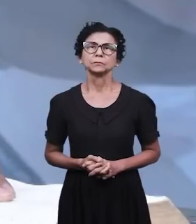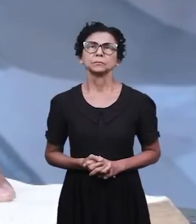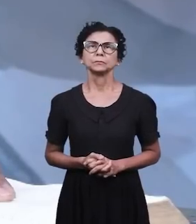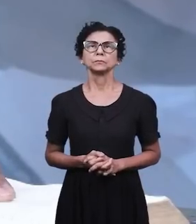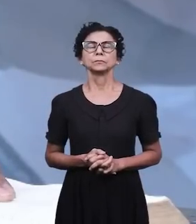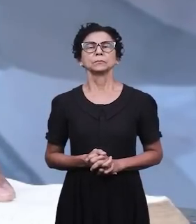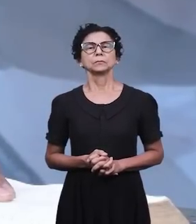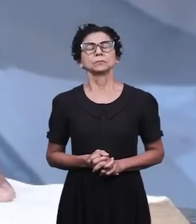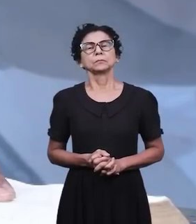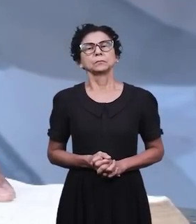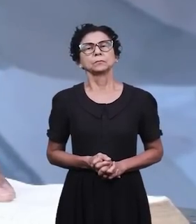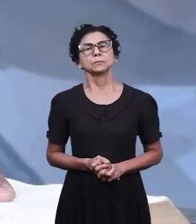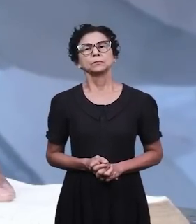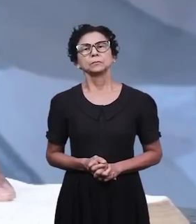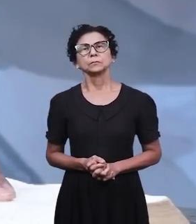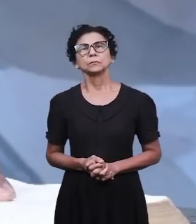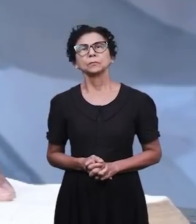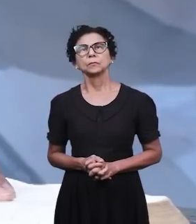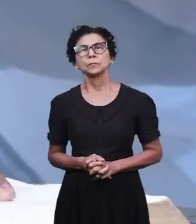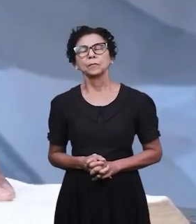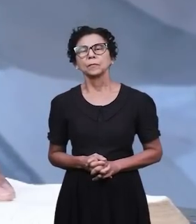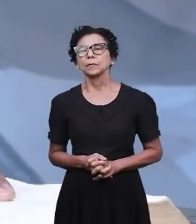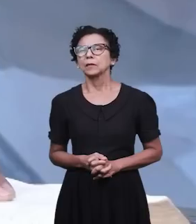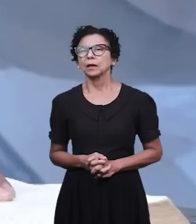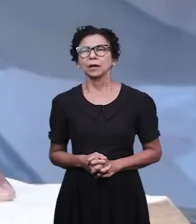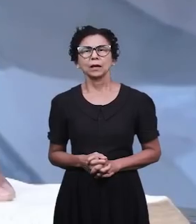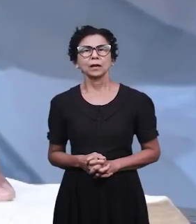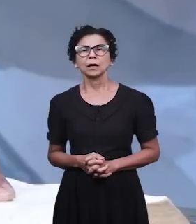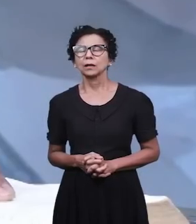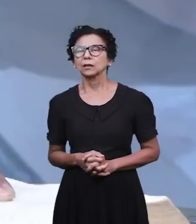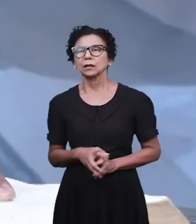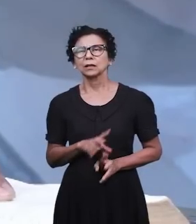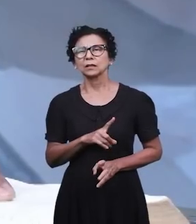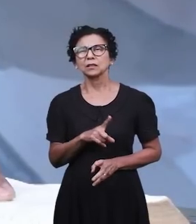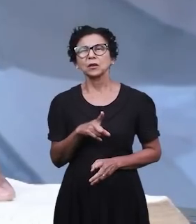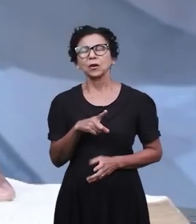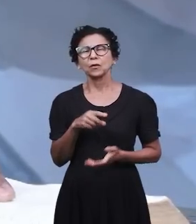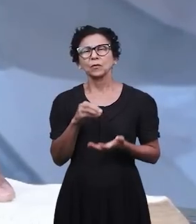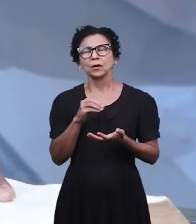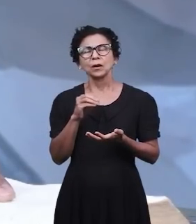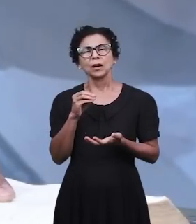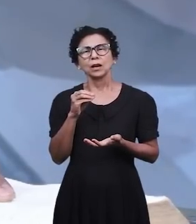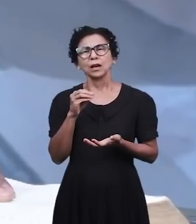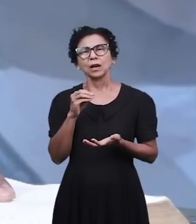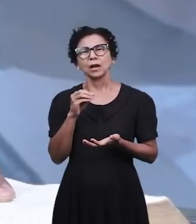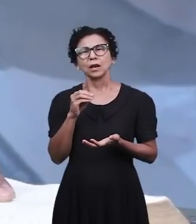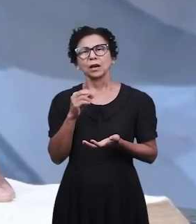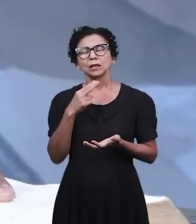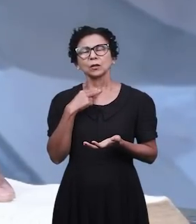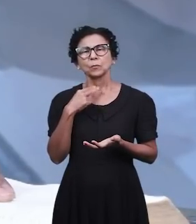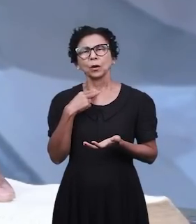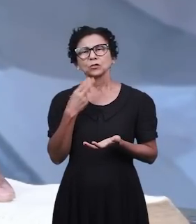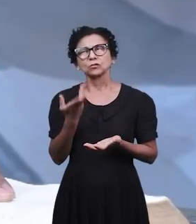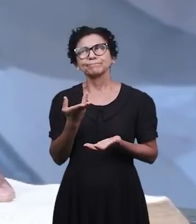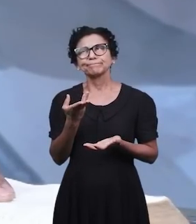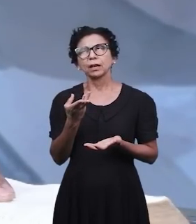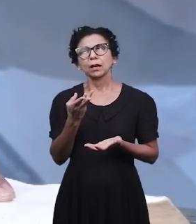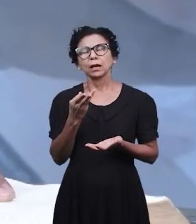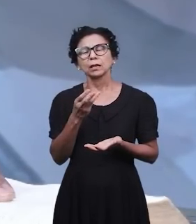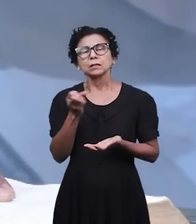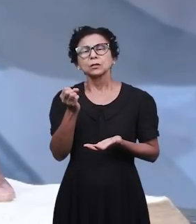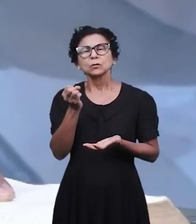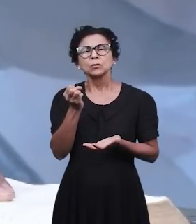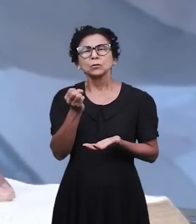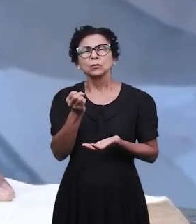seja neófito, ou seja, não seja um novo na fé, novo convertido para ser pastor. E a questão que ele apto para